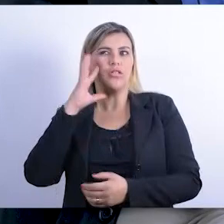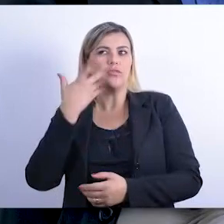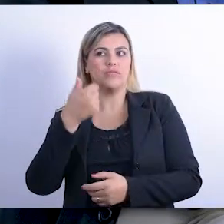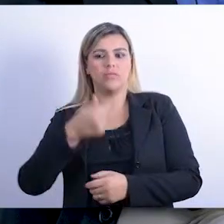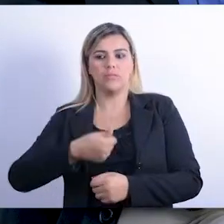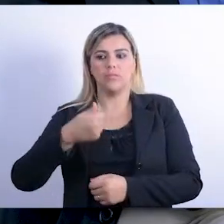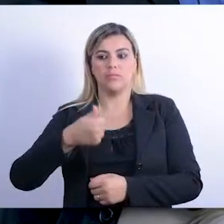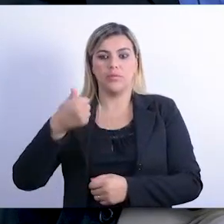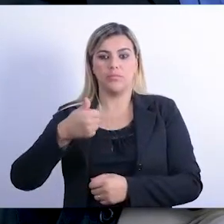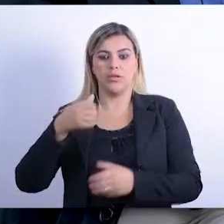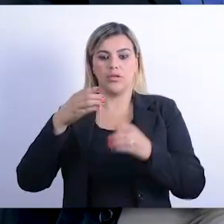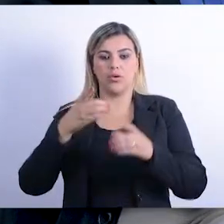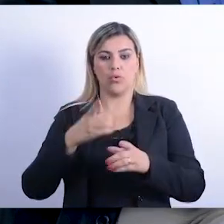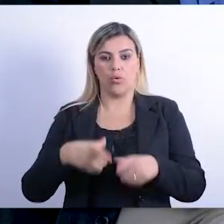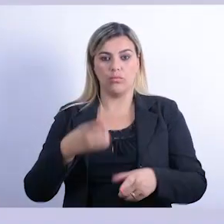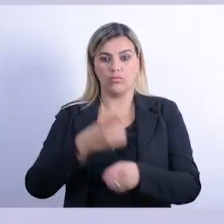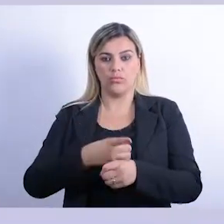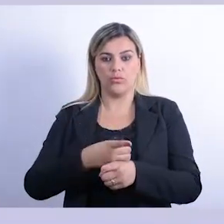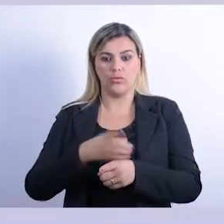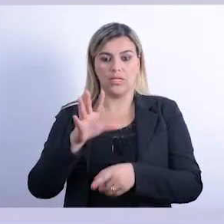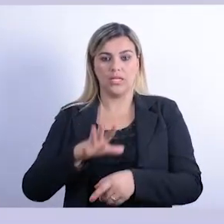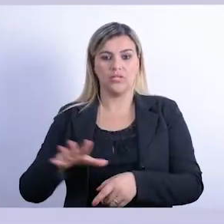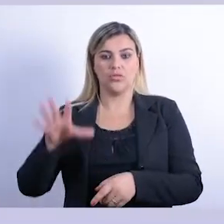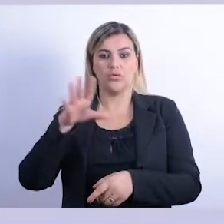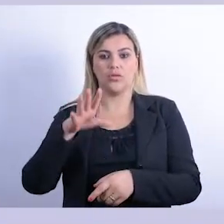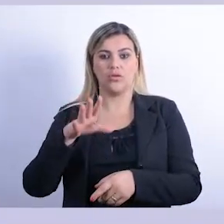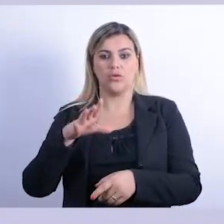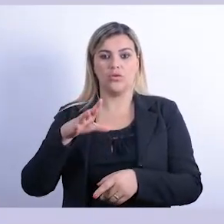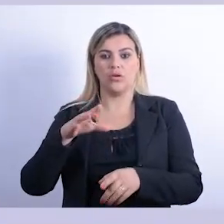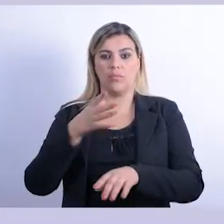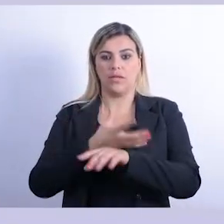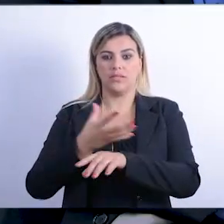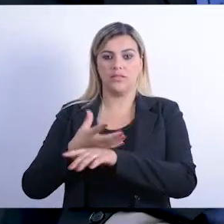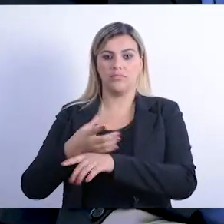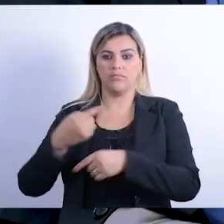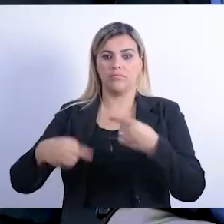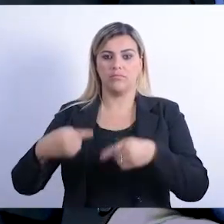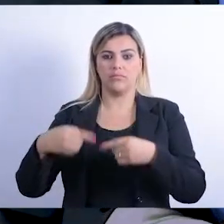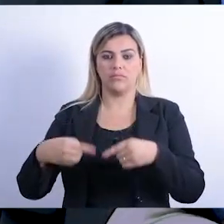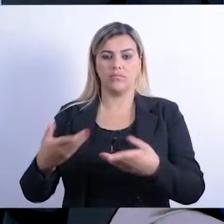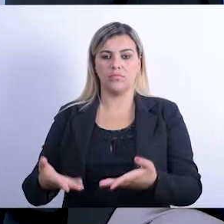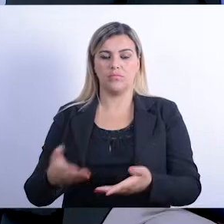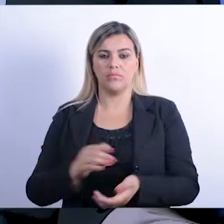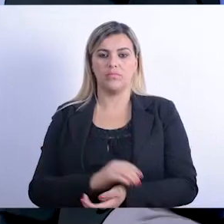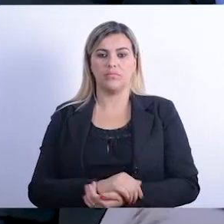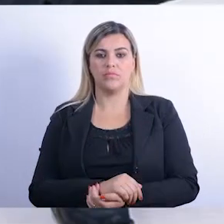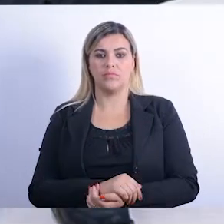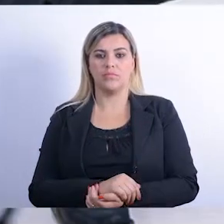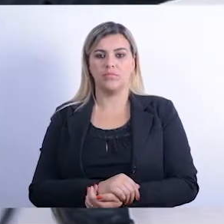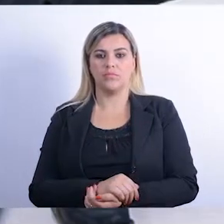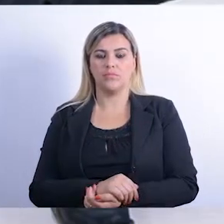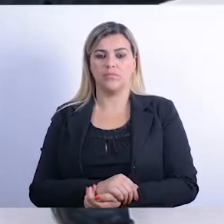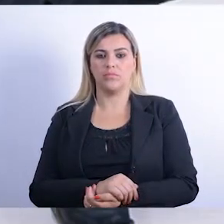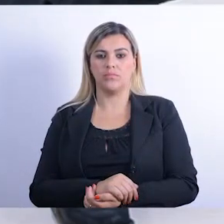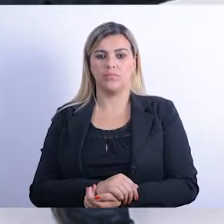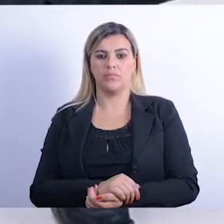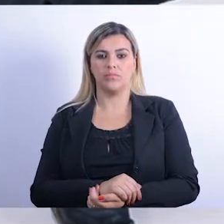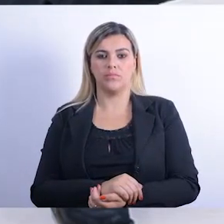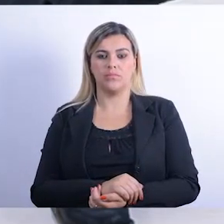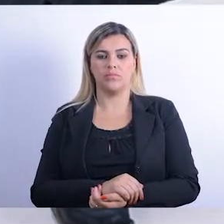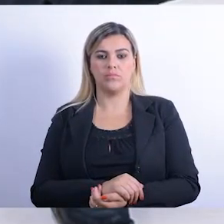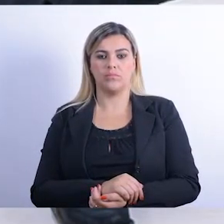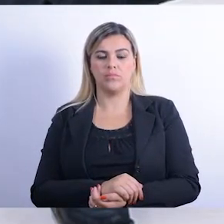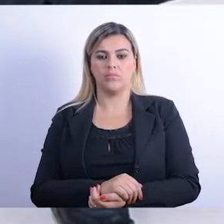curriculares. Enadof. E aí, Enadof. Enadof. Encontro Nacional de Docente e aí Fisioterapia. fez o